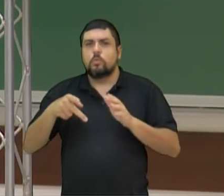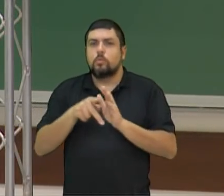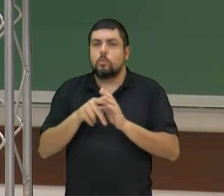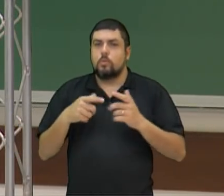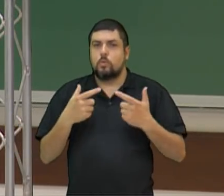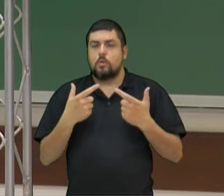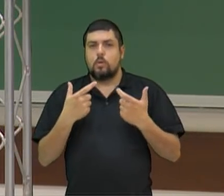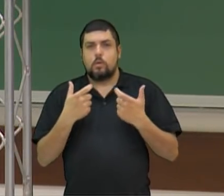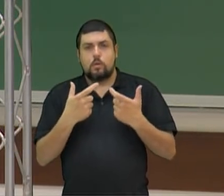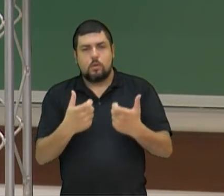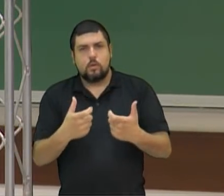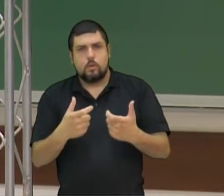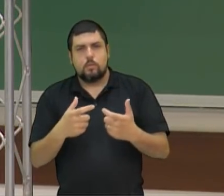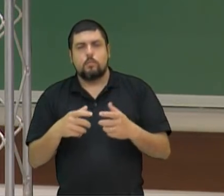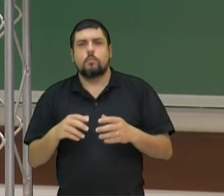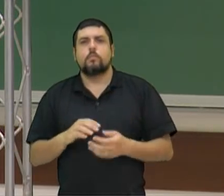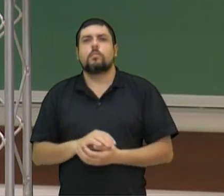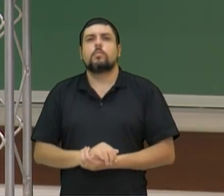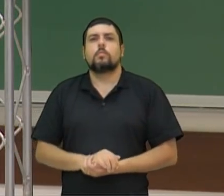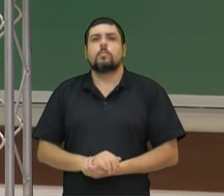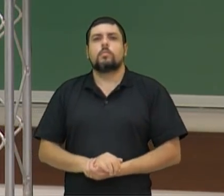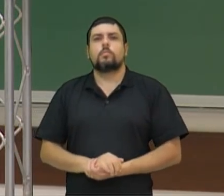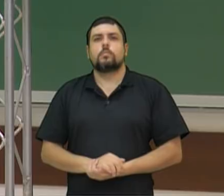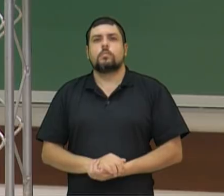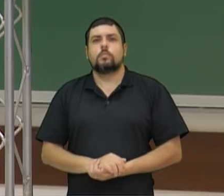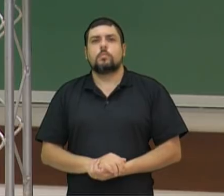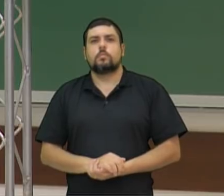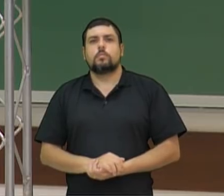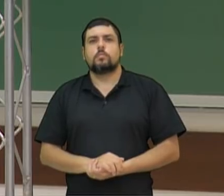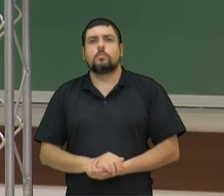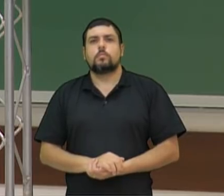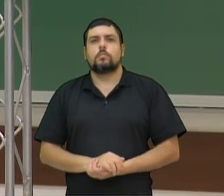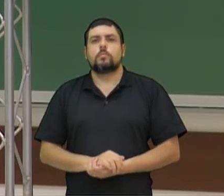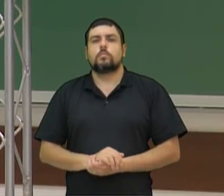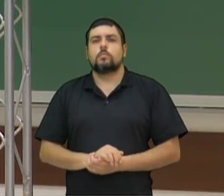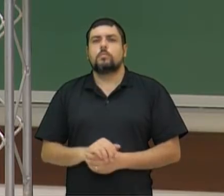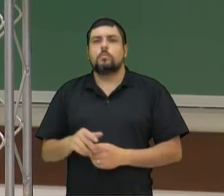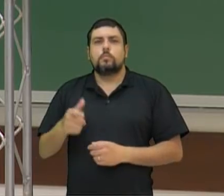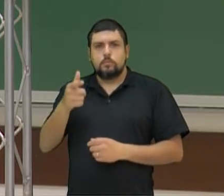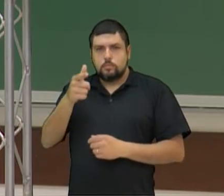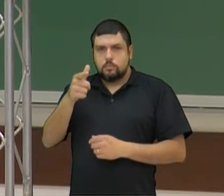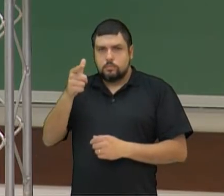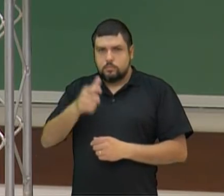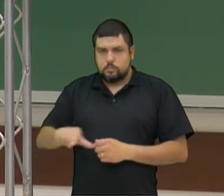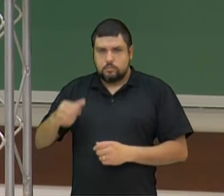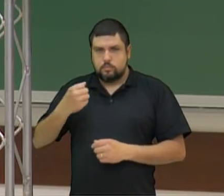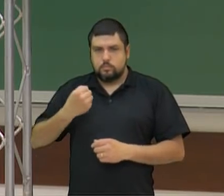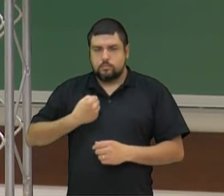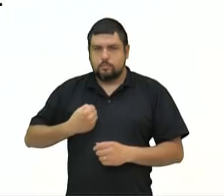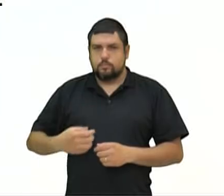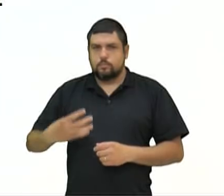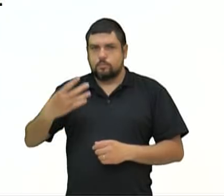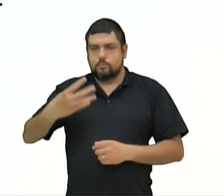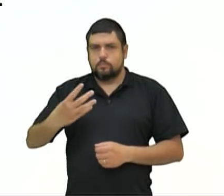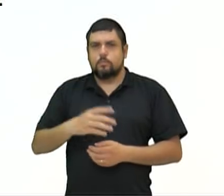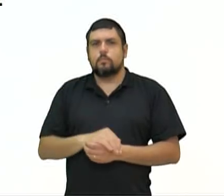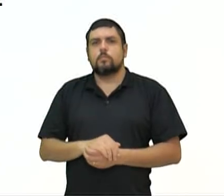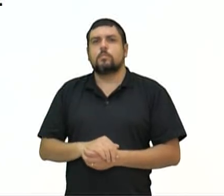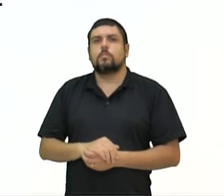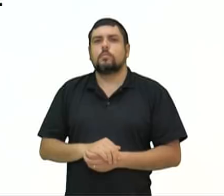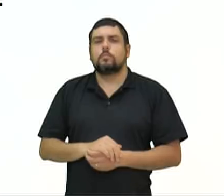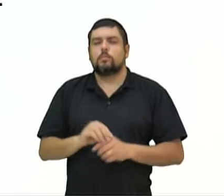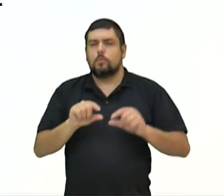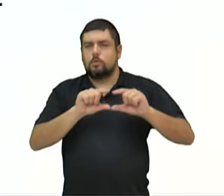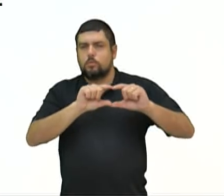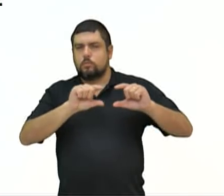pertencem ao arsenal bélico, certo? Vamos para mais uma questão agora, questão 4. Leia a tirinha e responda